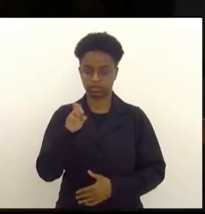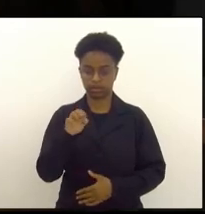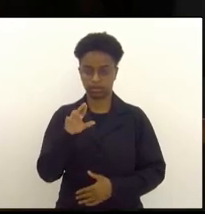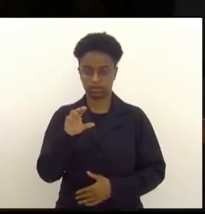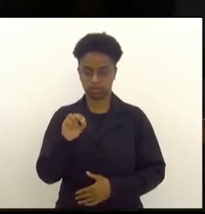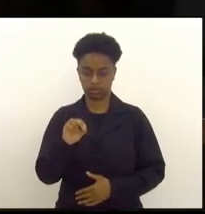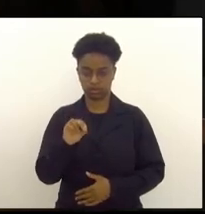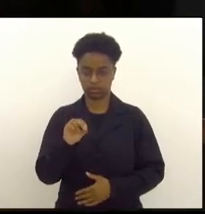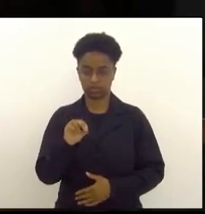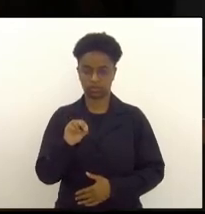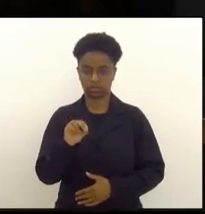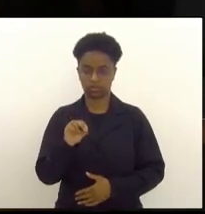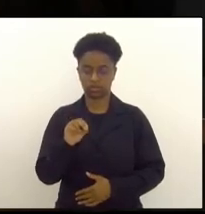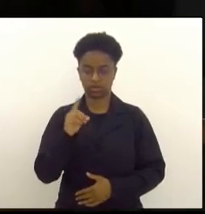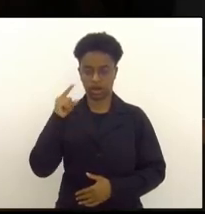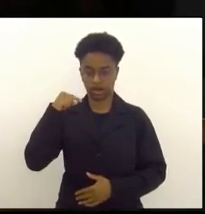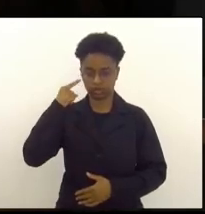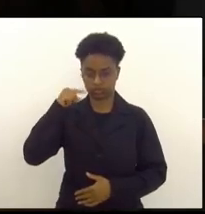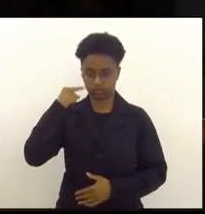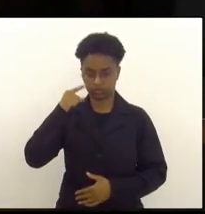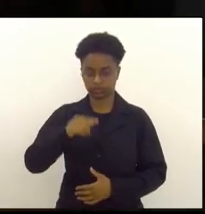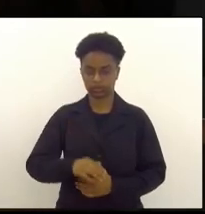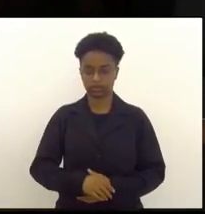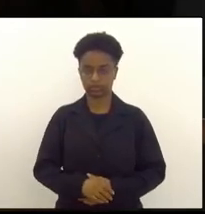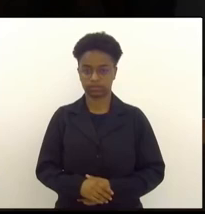Calmon, advogado.